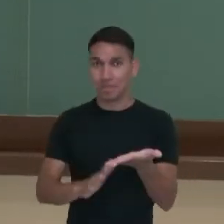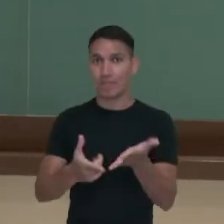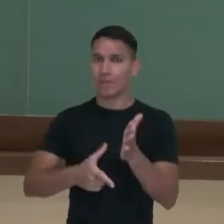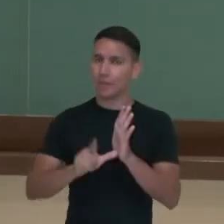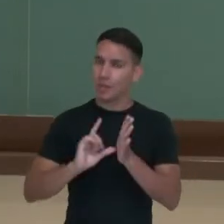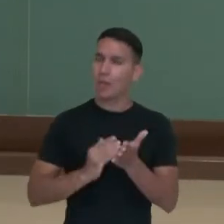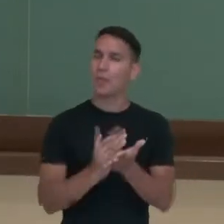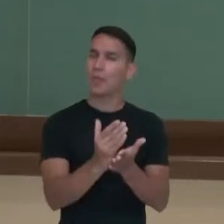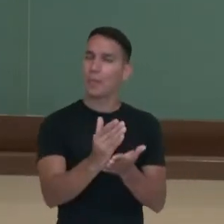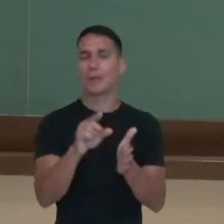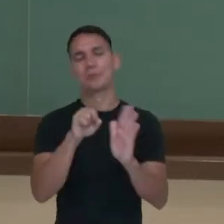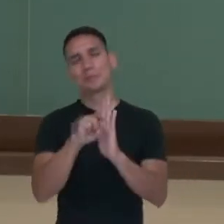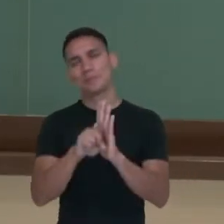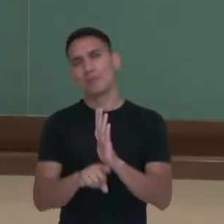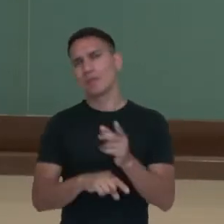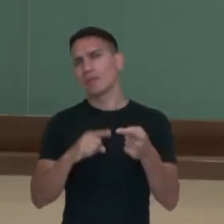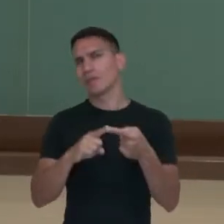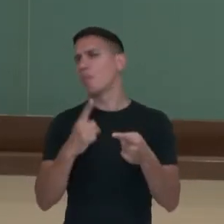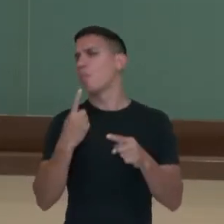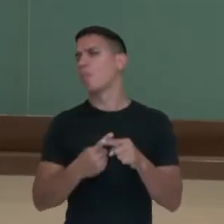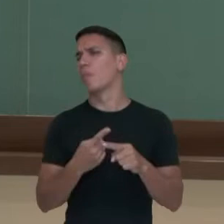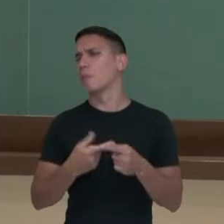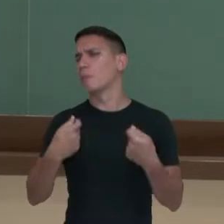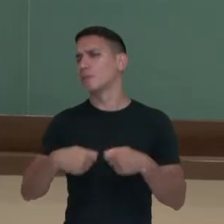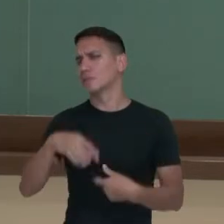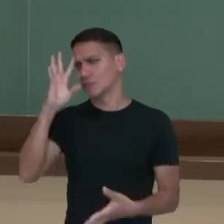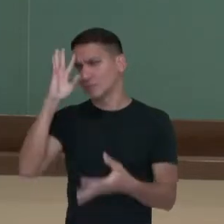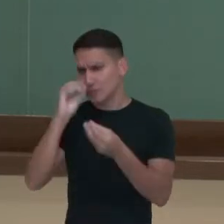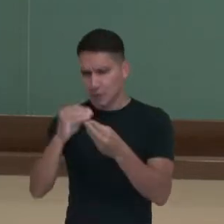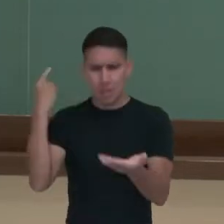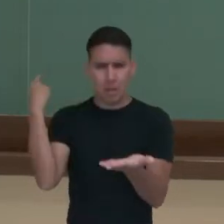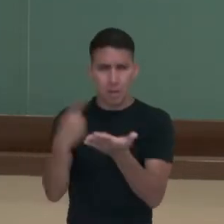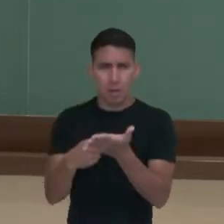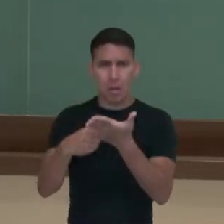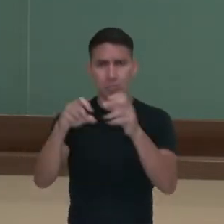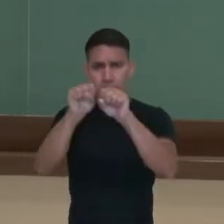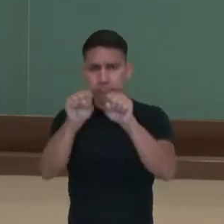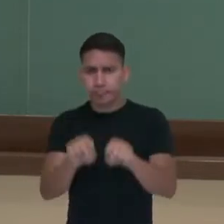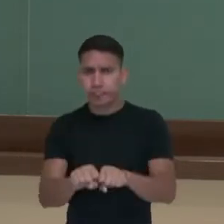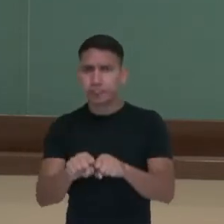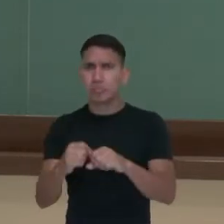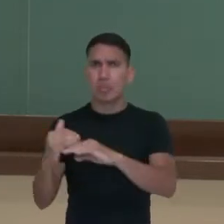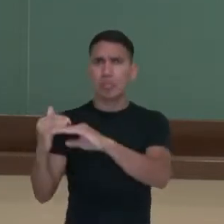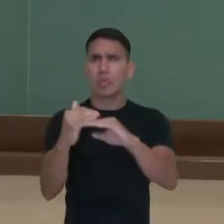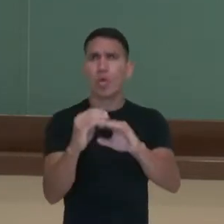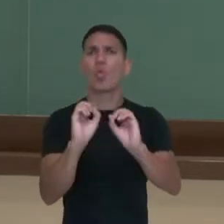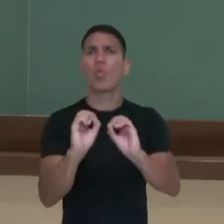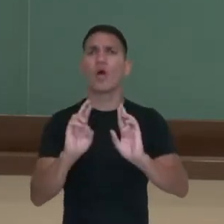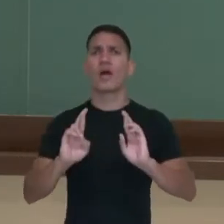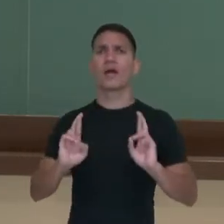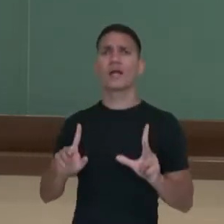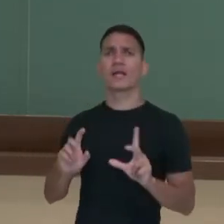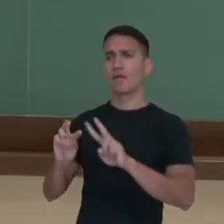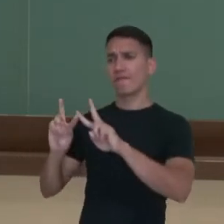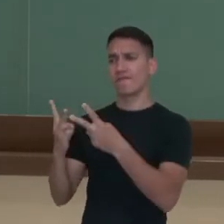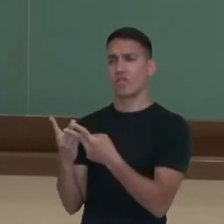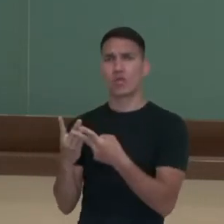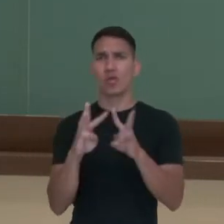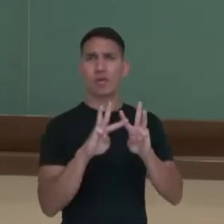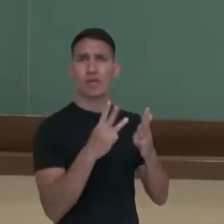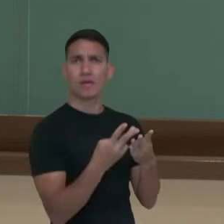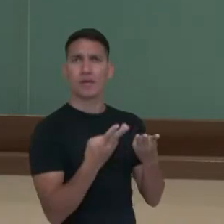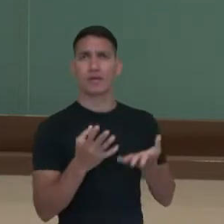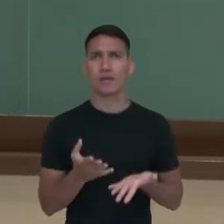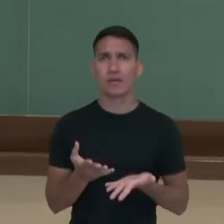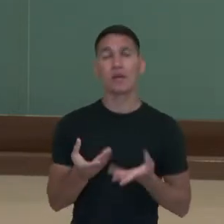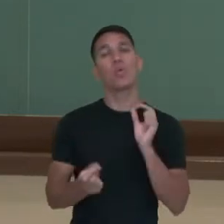da aula de hoje? Por que precisamos de sistemas de medida? Qual a diferença entre massa e volume? Então,